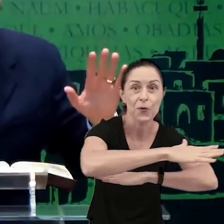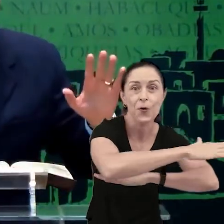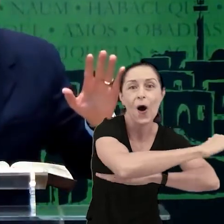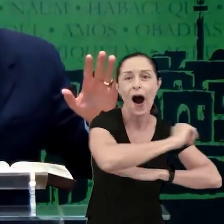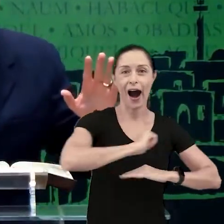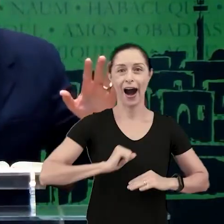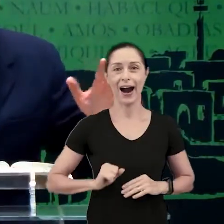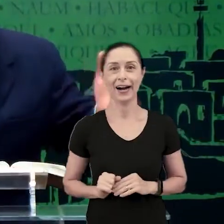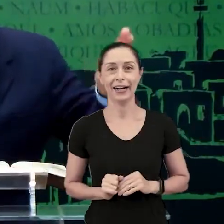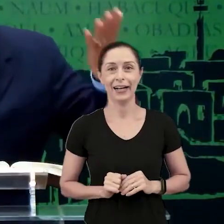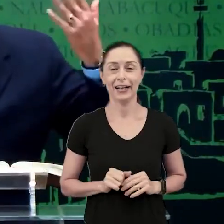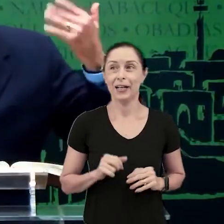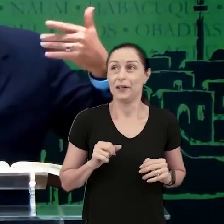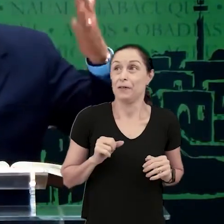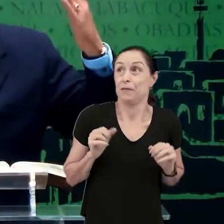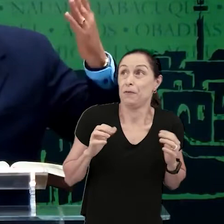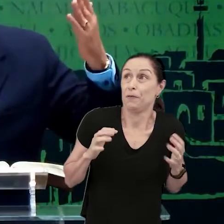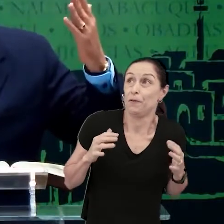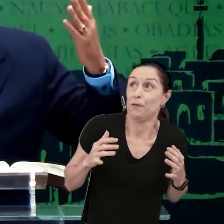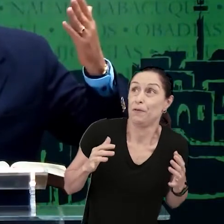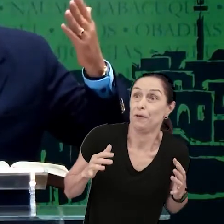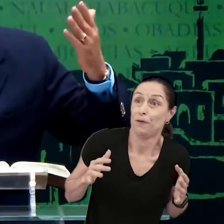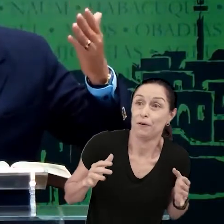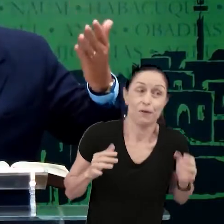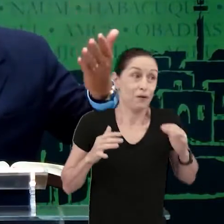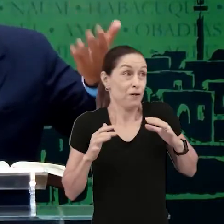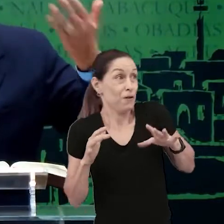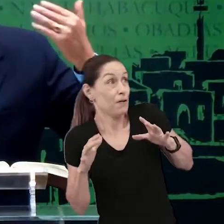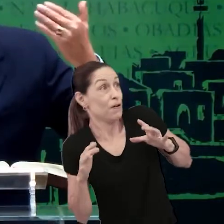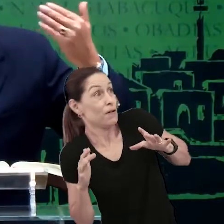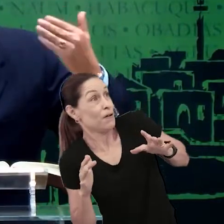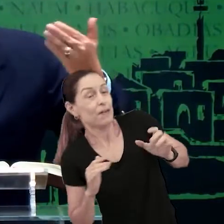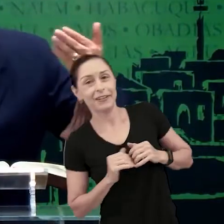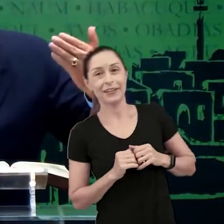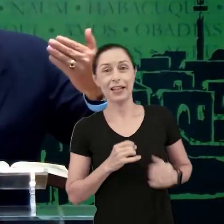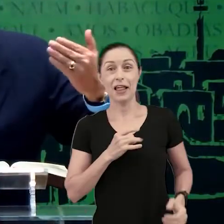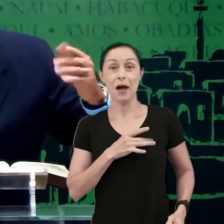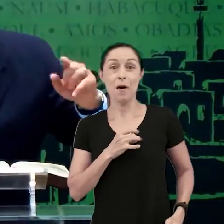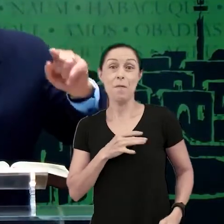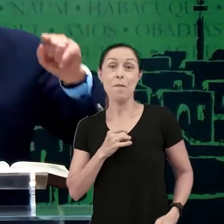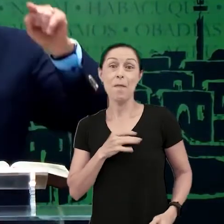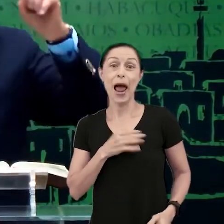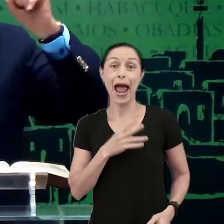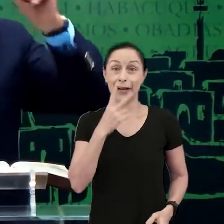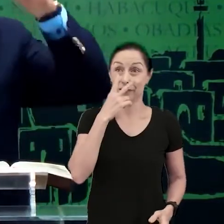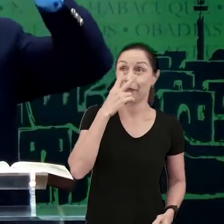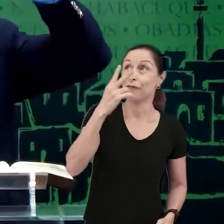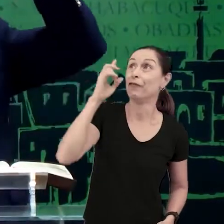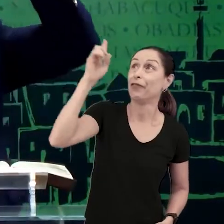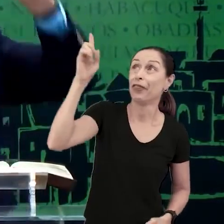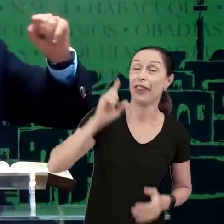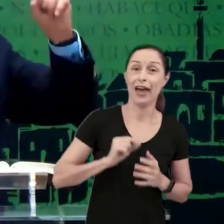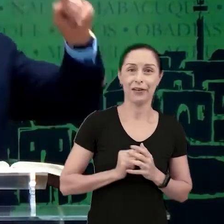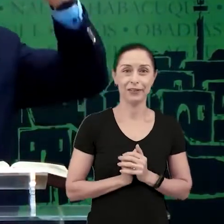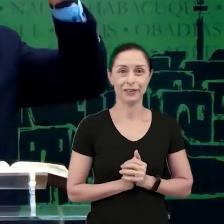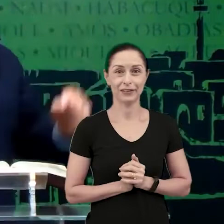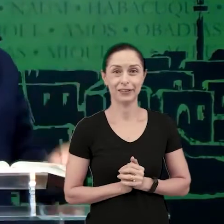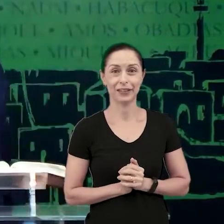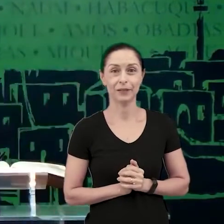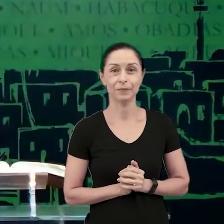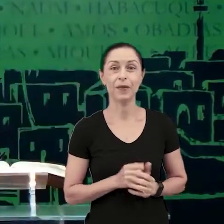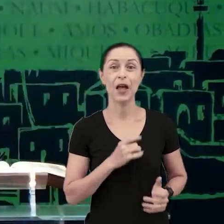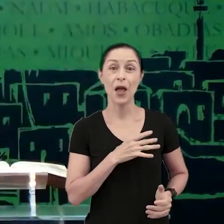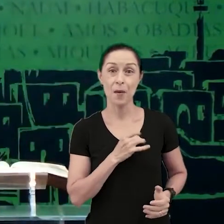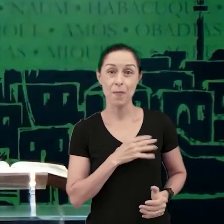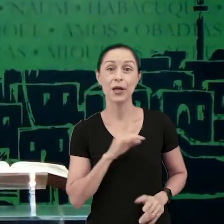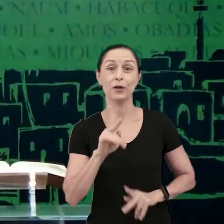répteis da terra, e tremendo sairão de seus esconderijos, e tremendo virão ao Senhor nosso Deus, e terão medo de Deus, e medo do povo